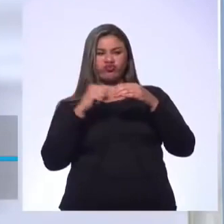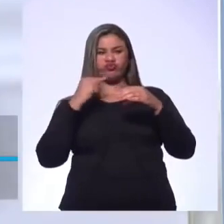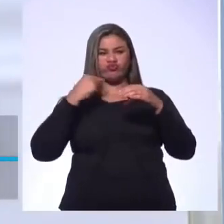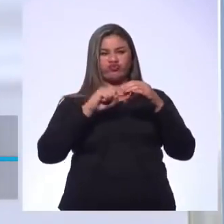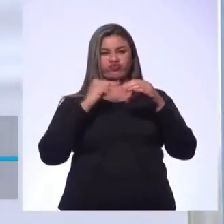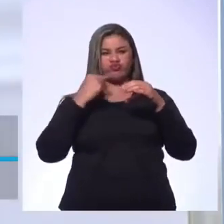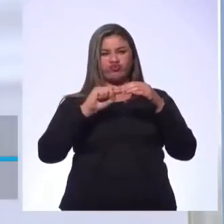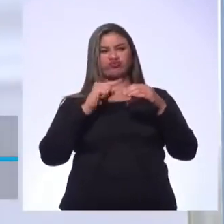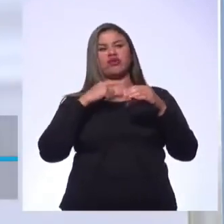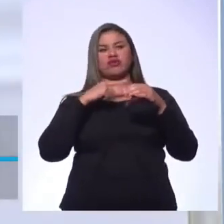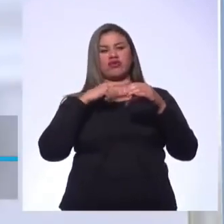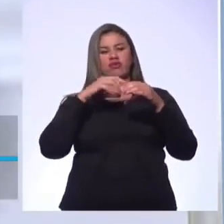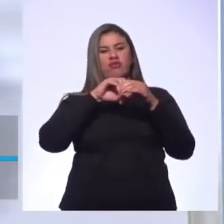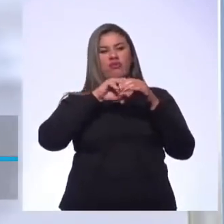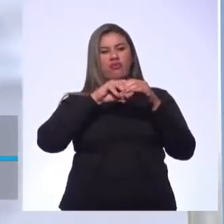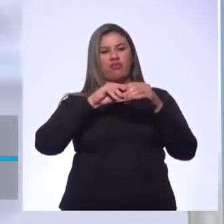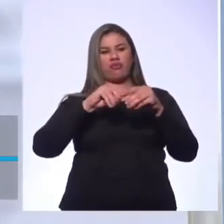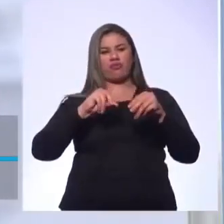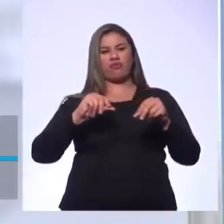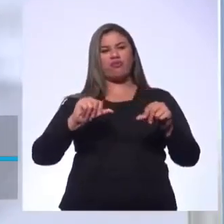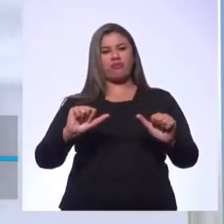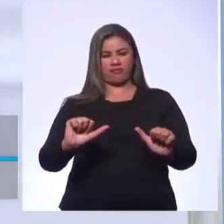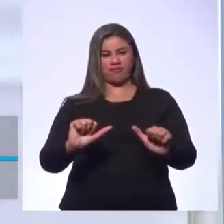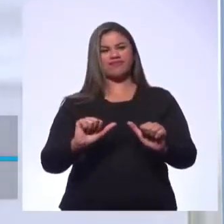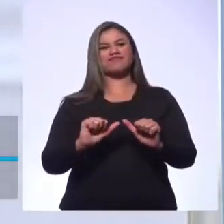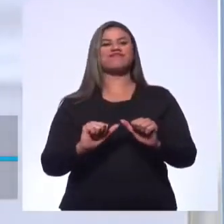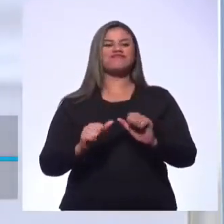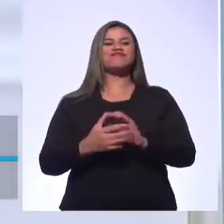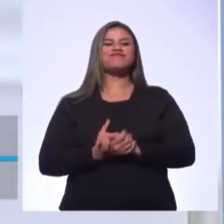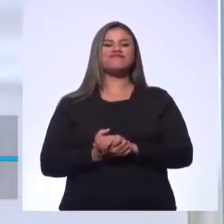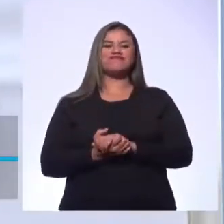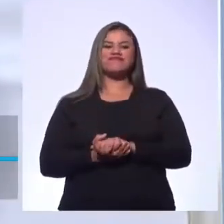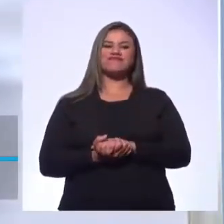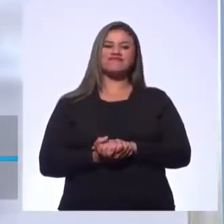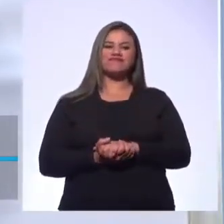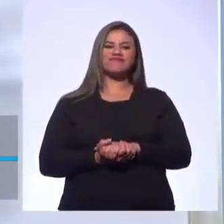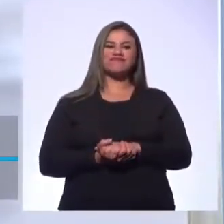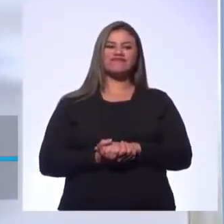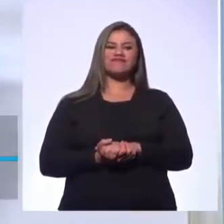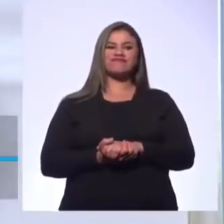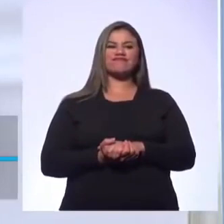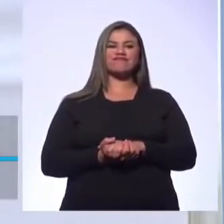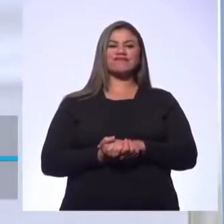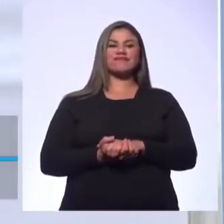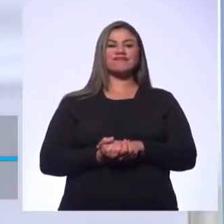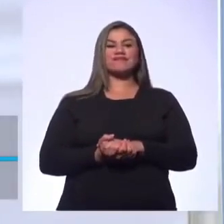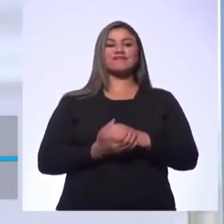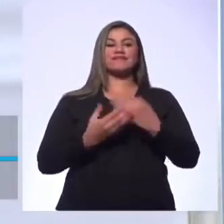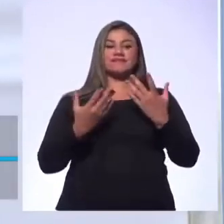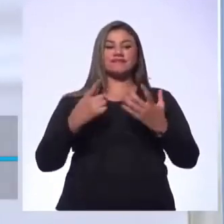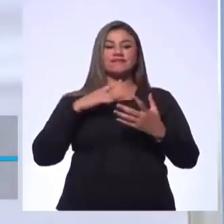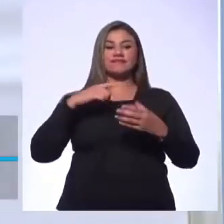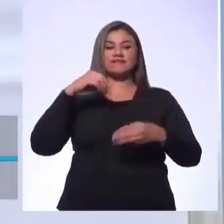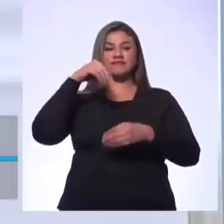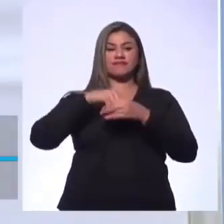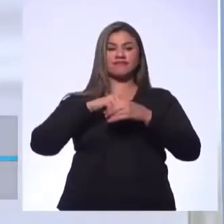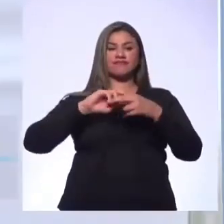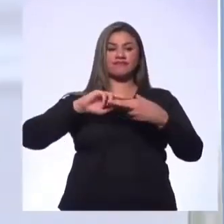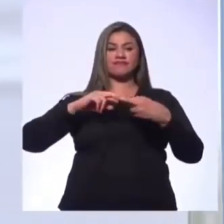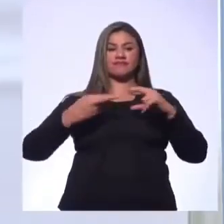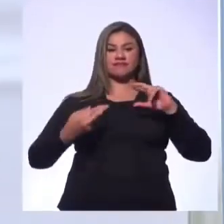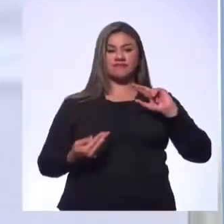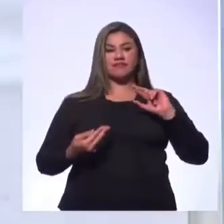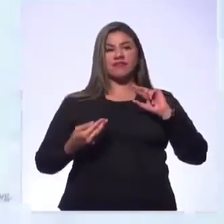vai trabalhar, vai ser justamente destruindo a parede celular aí dessa bactéria. E ela tem o material genético